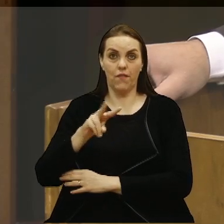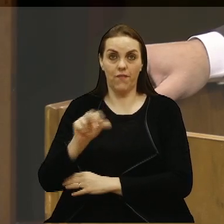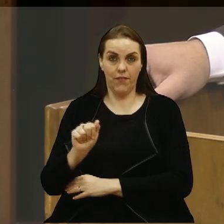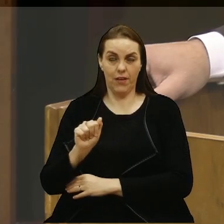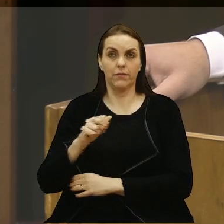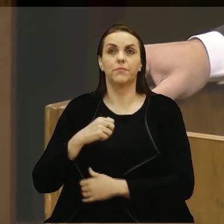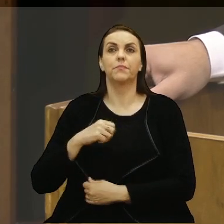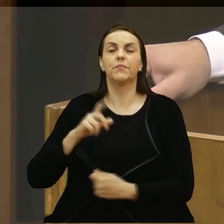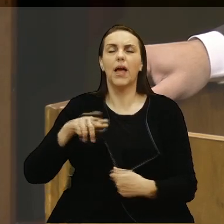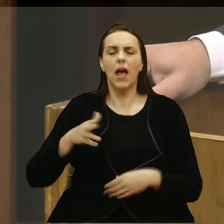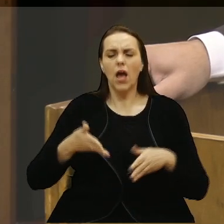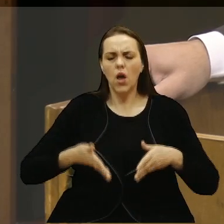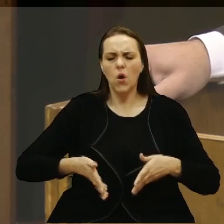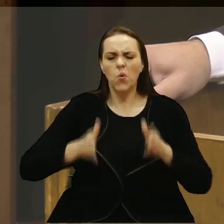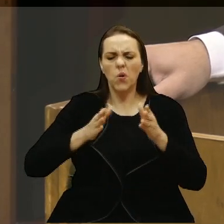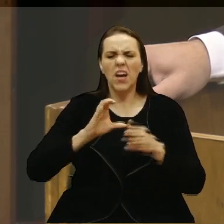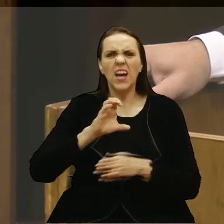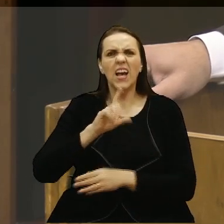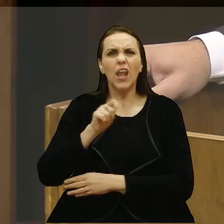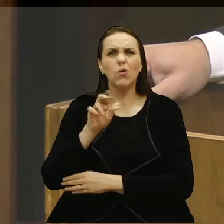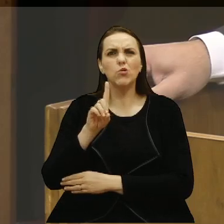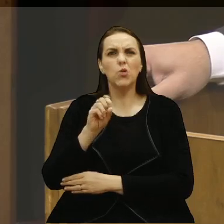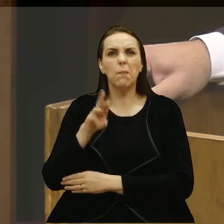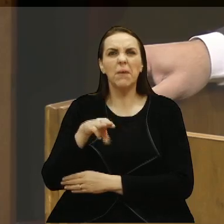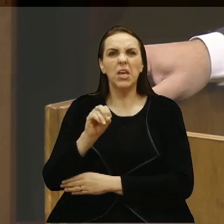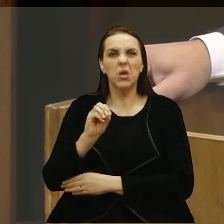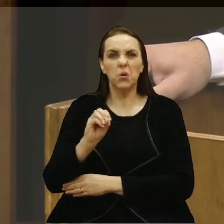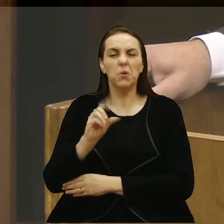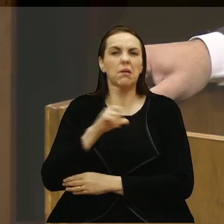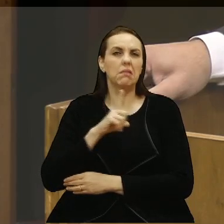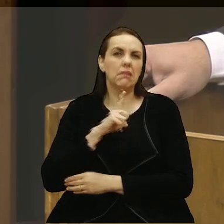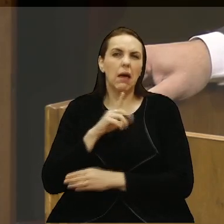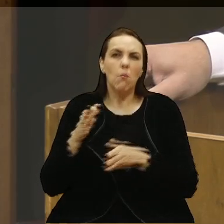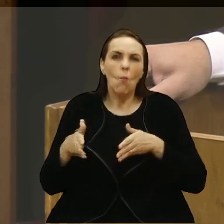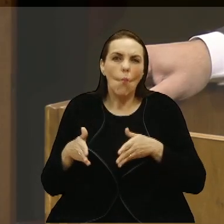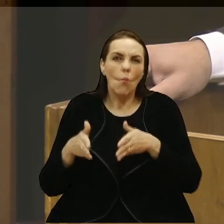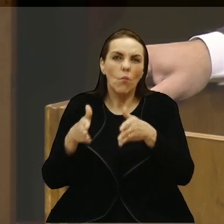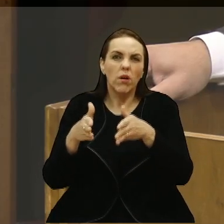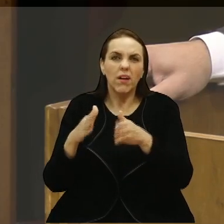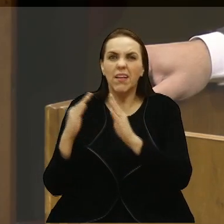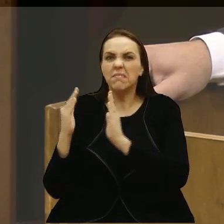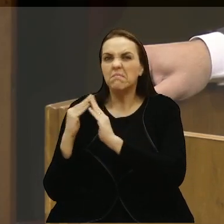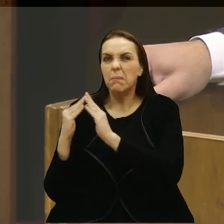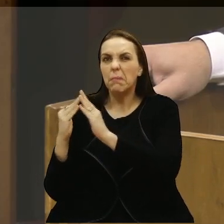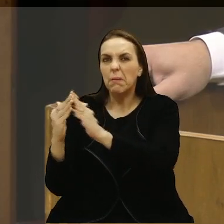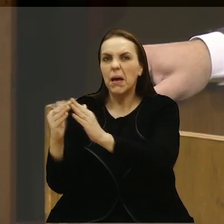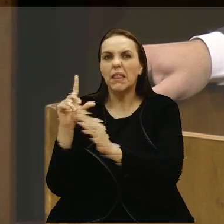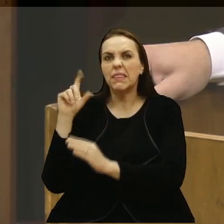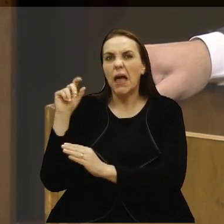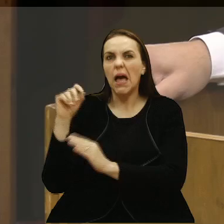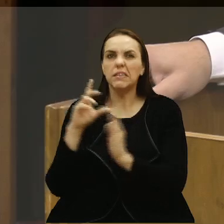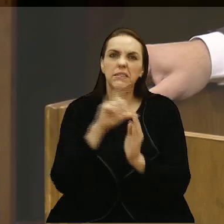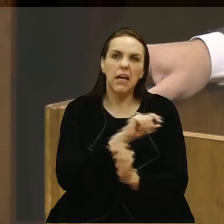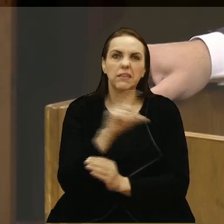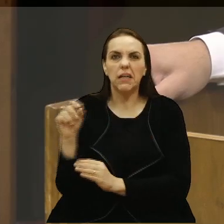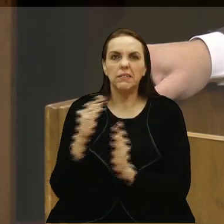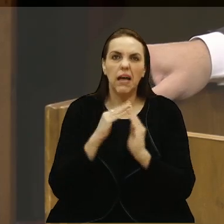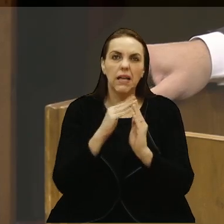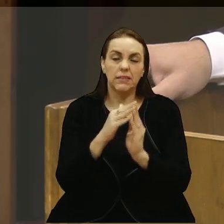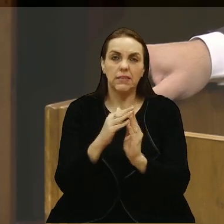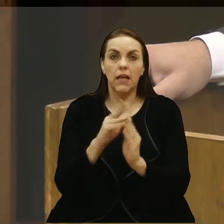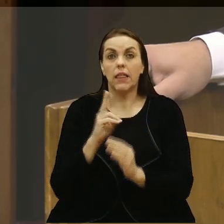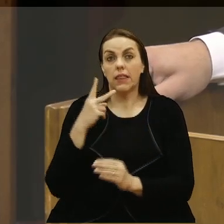é um beco, deve ter o quê? 10 casas de cada lado. Depois que passa a Codeca, na